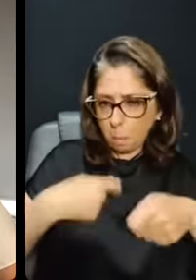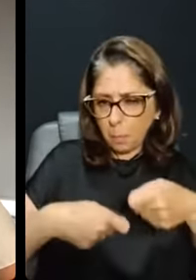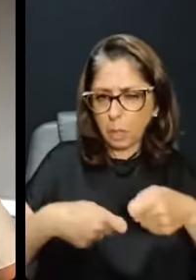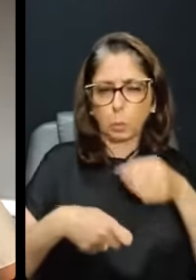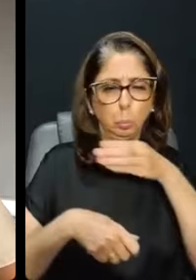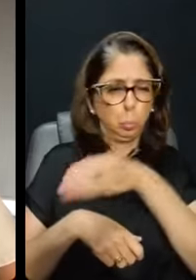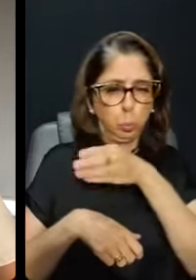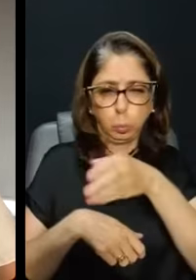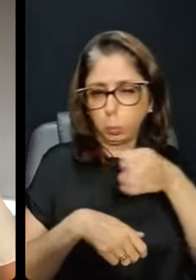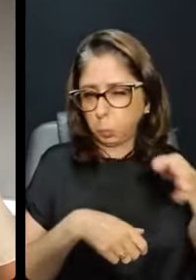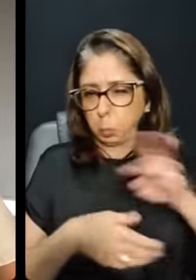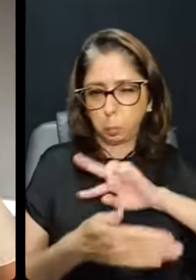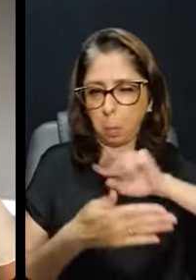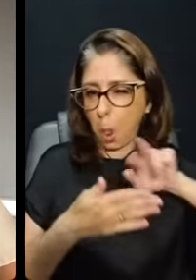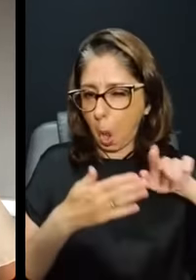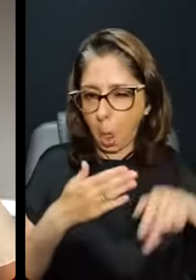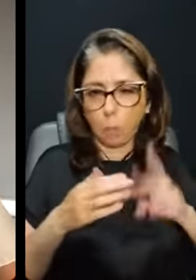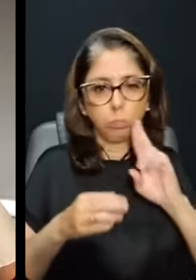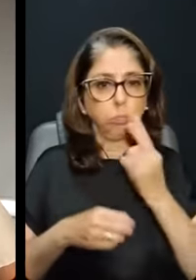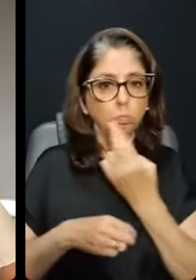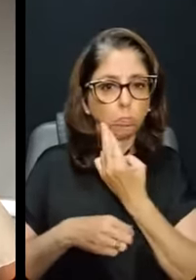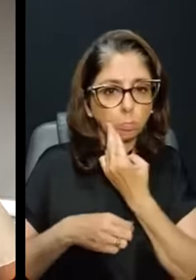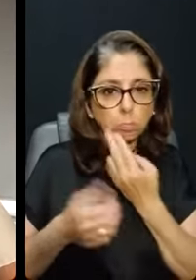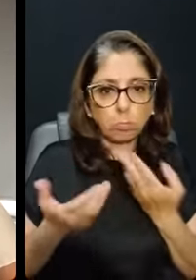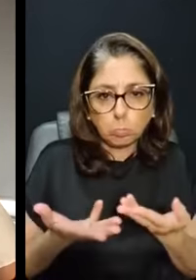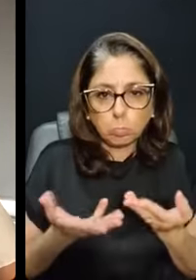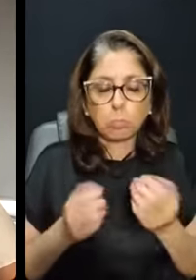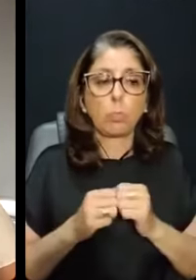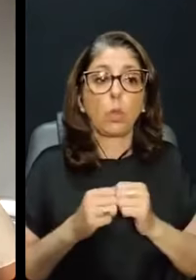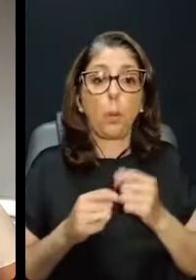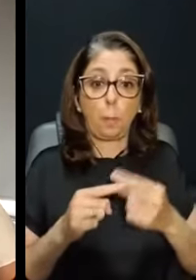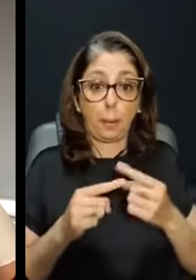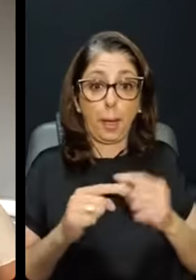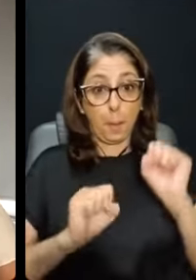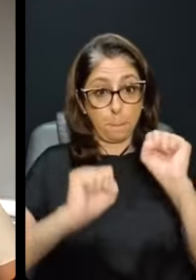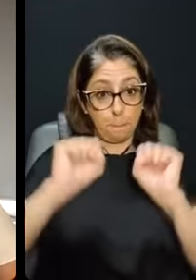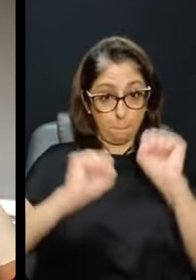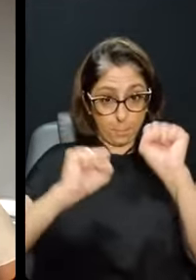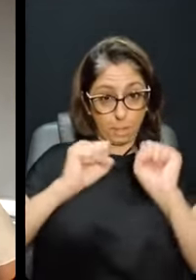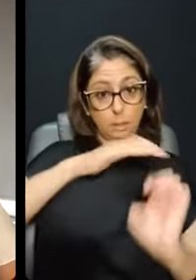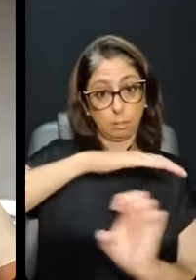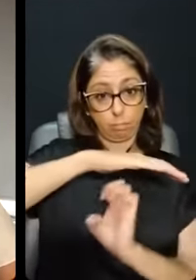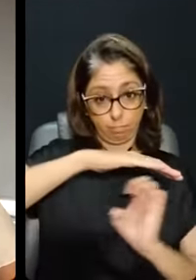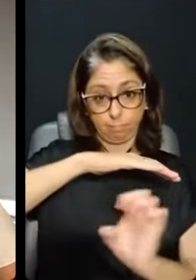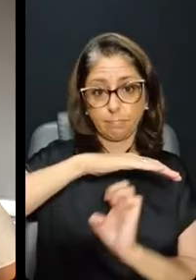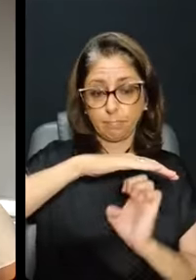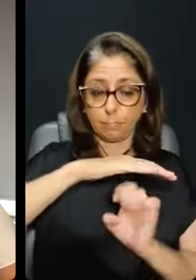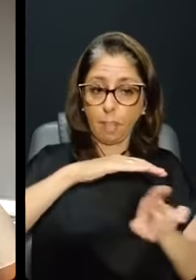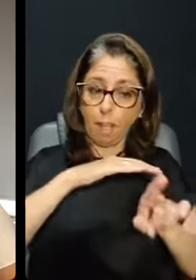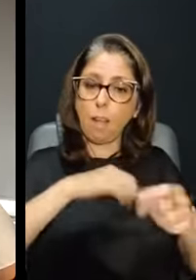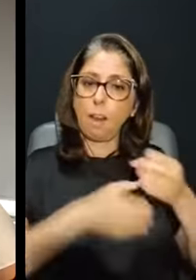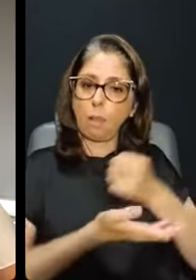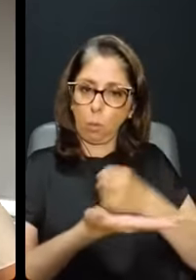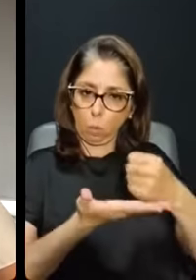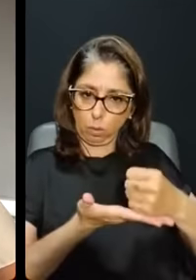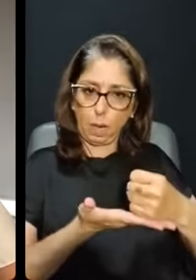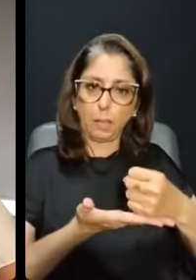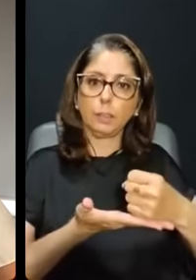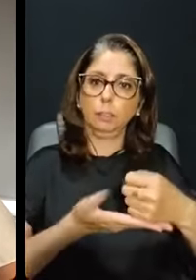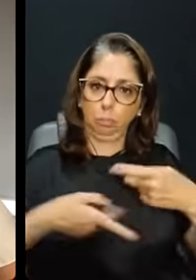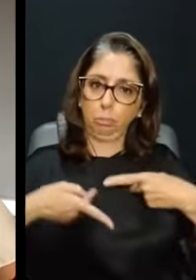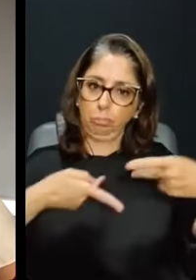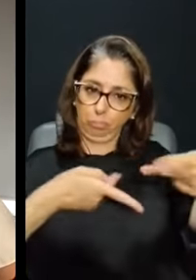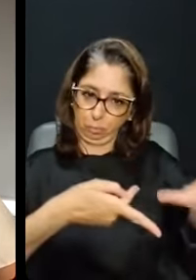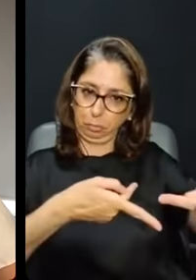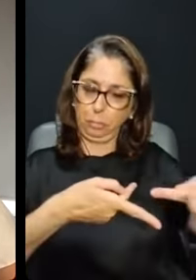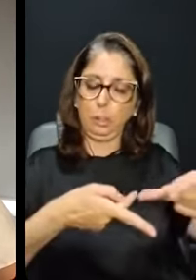lojas, restaurantes, que aí o empreendedor, o dono daquele espaço, pode te contratar para também fazer aquele espaço acessível.